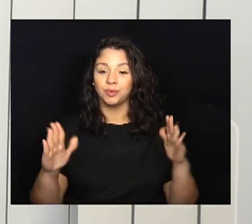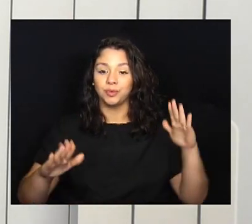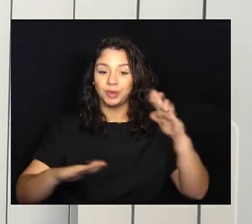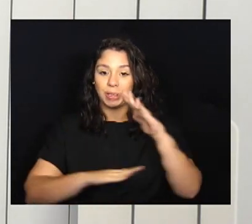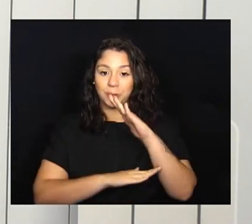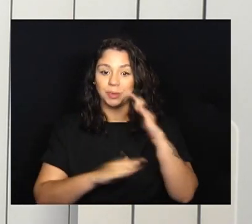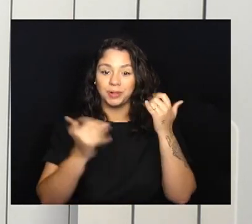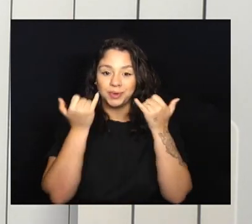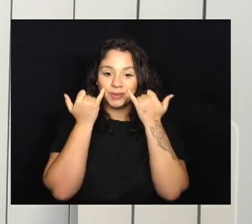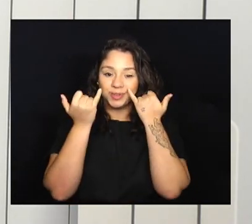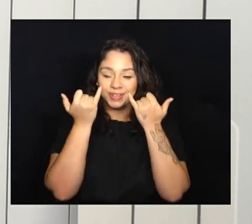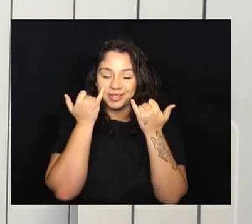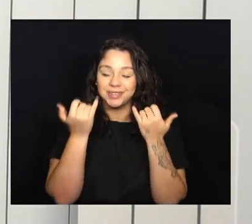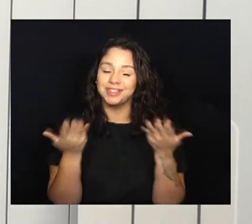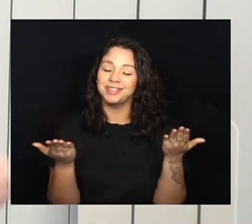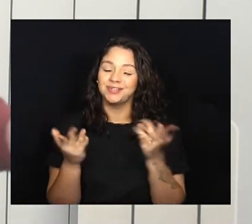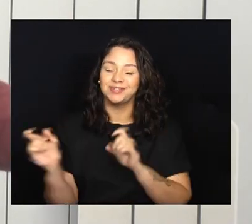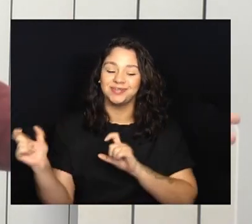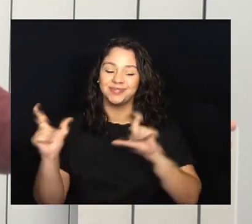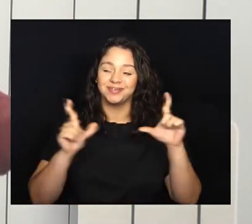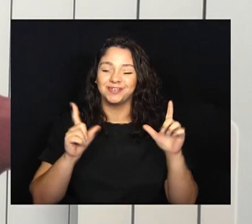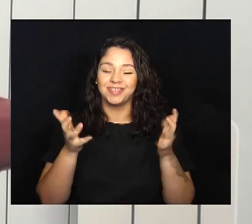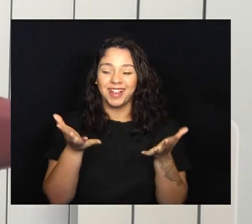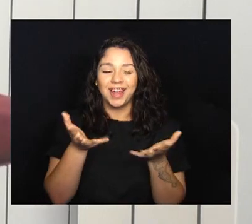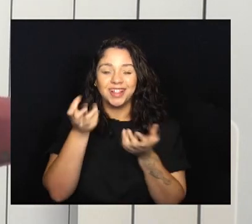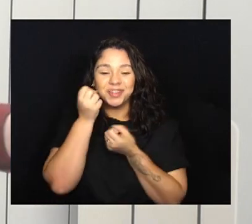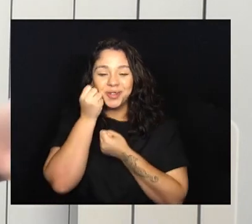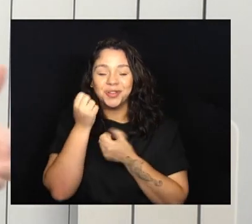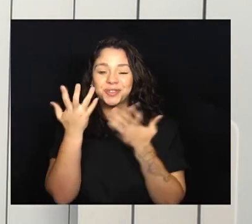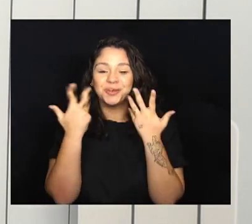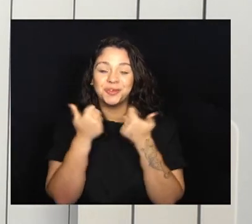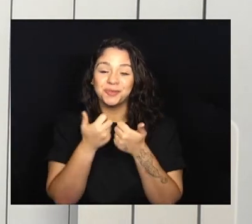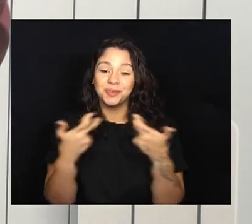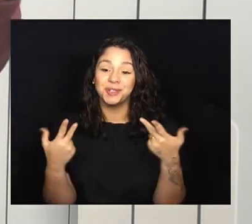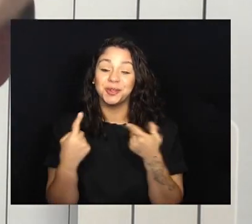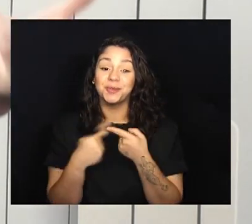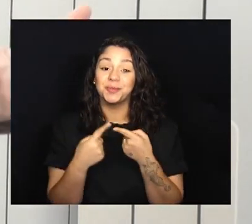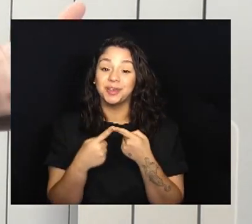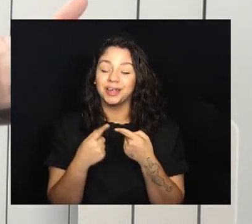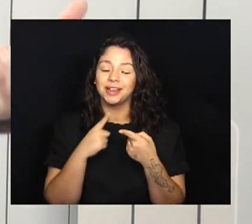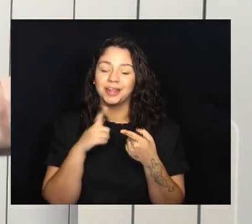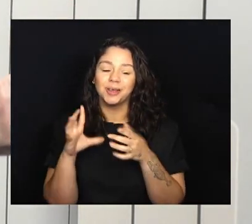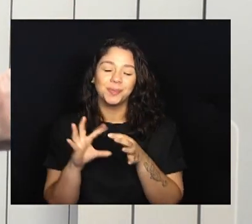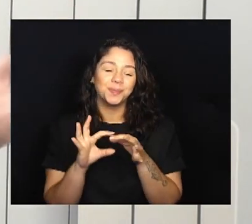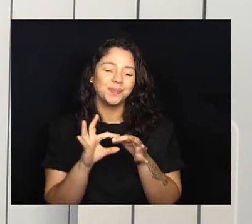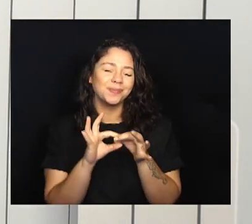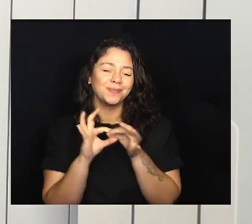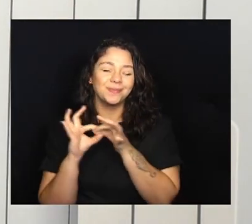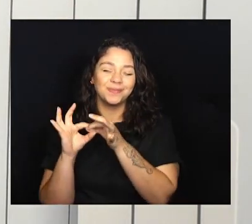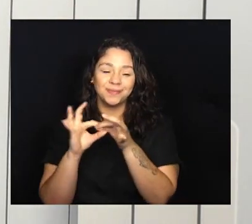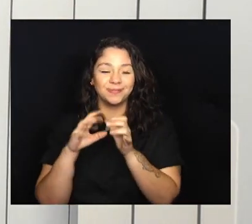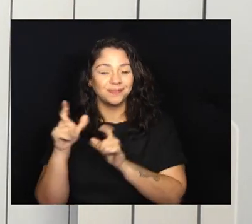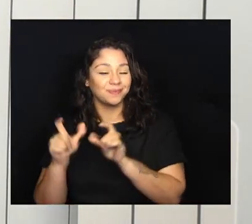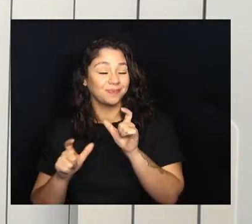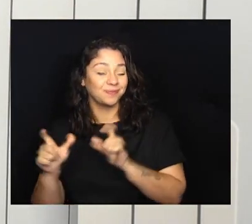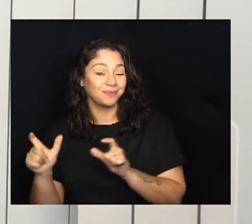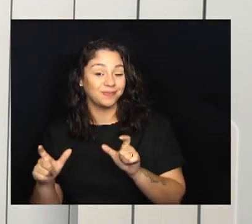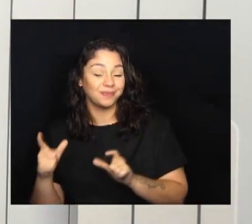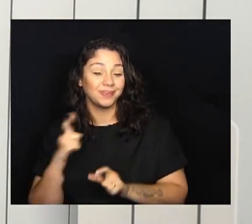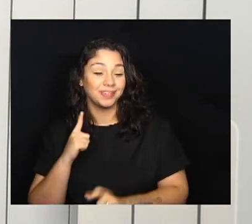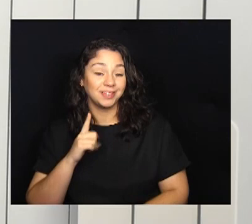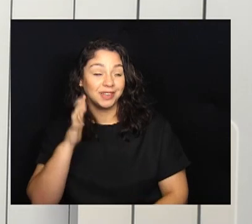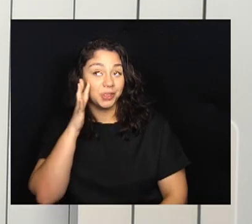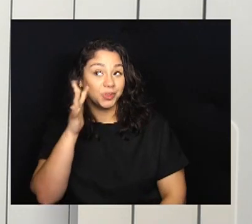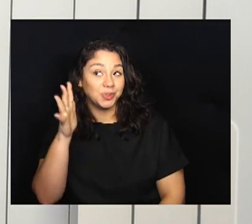com o quadro Adote um Bichinho, porque ele possibilita estreitar laços entre pessoas que têm o sonho